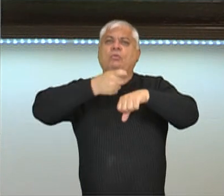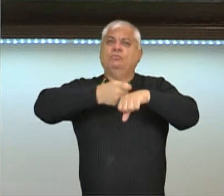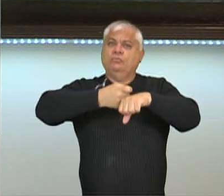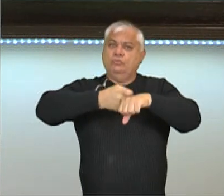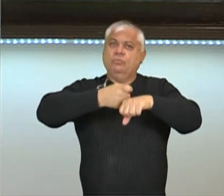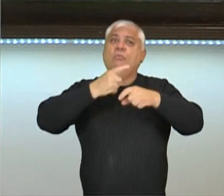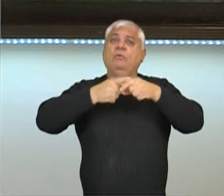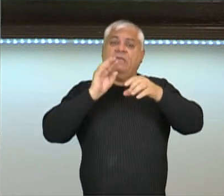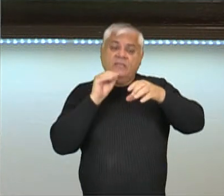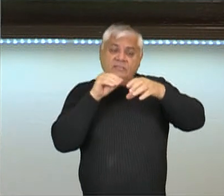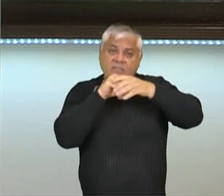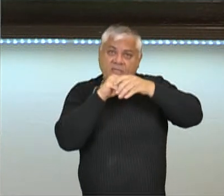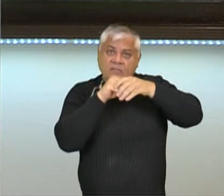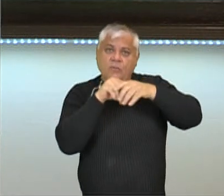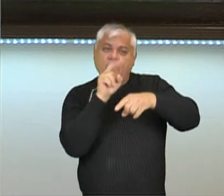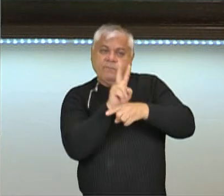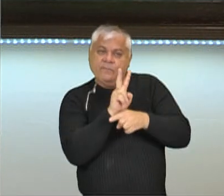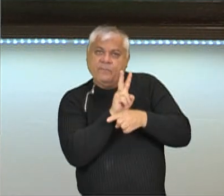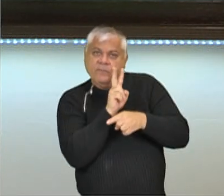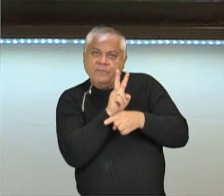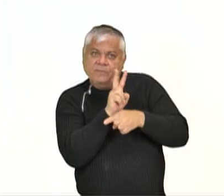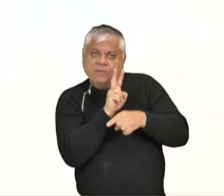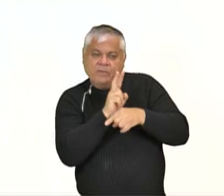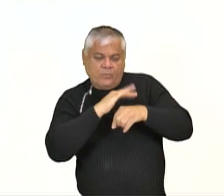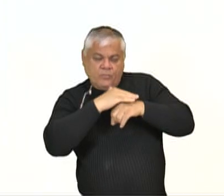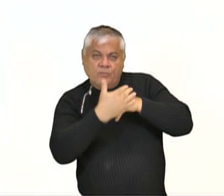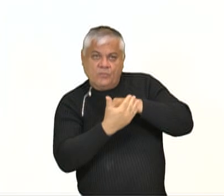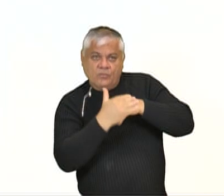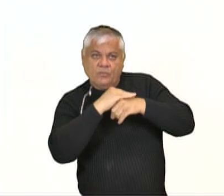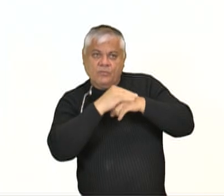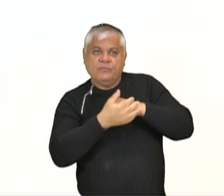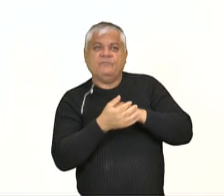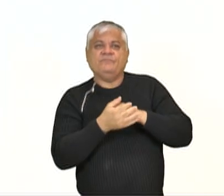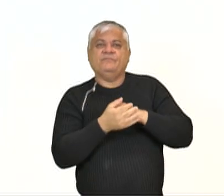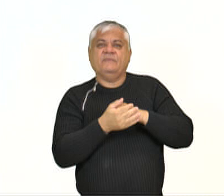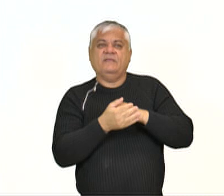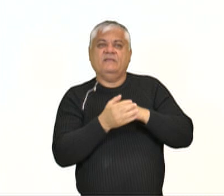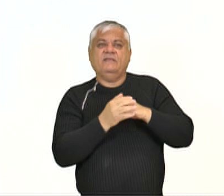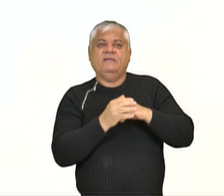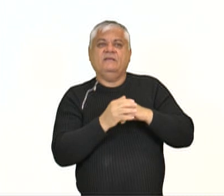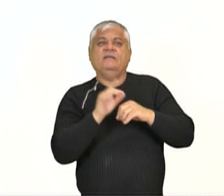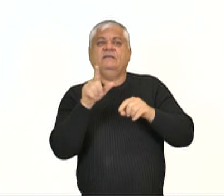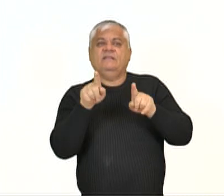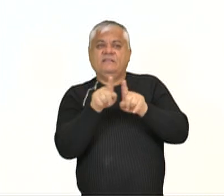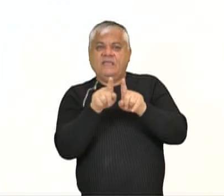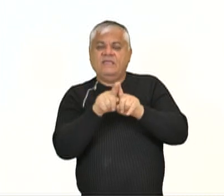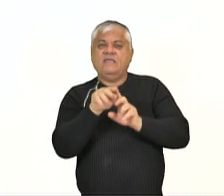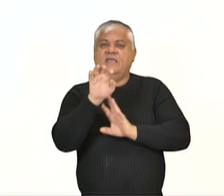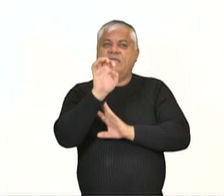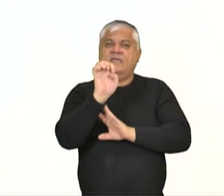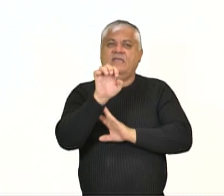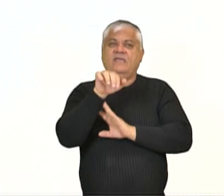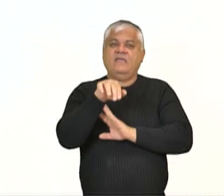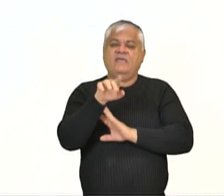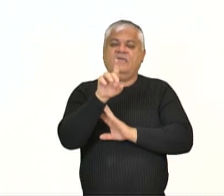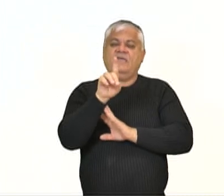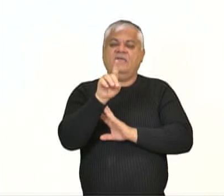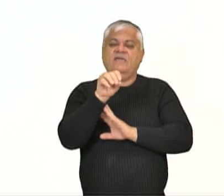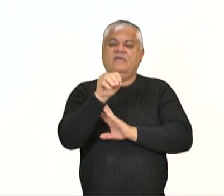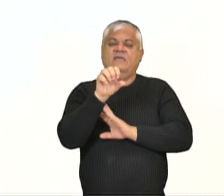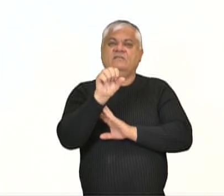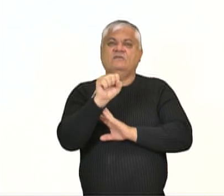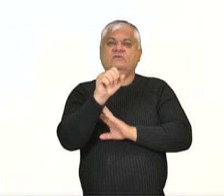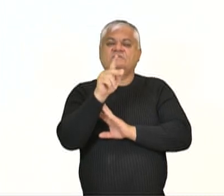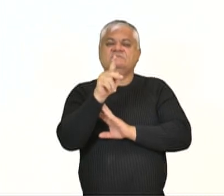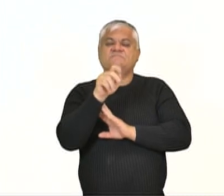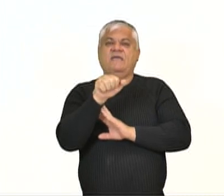que proteger o embrião. E nós temos a parte do endosperma, que é a parte que